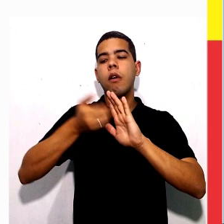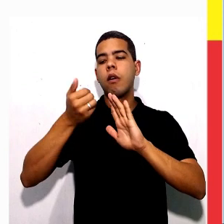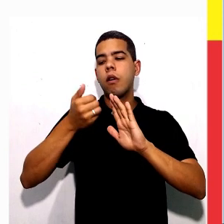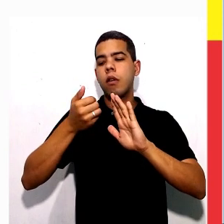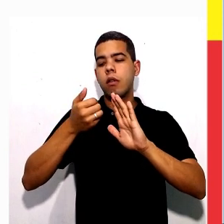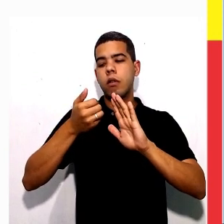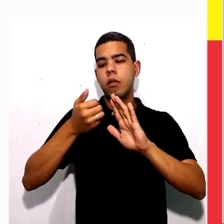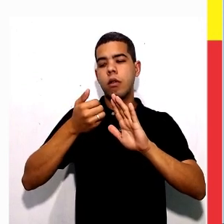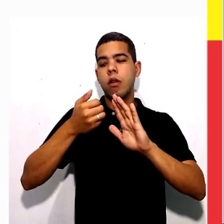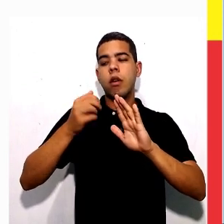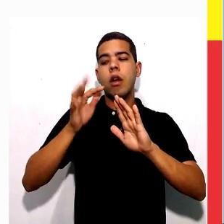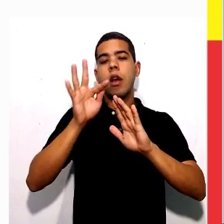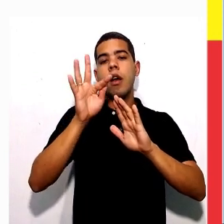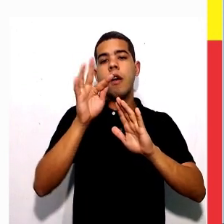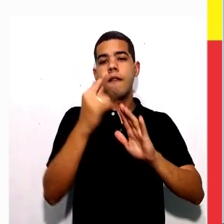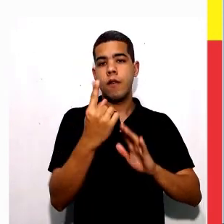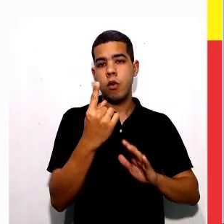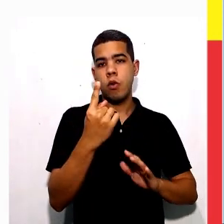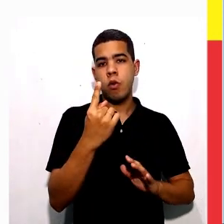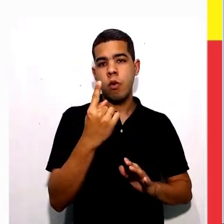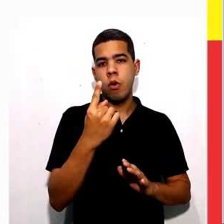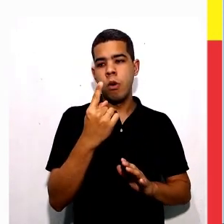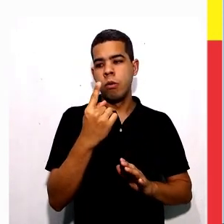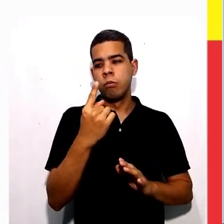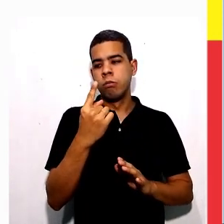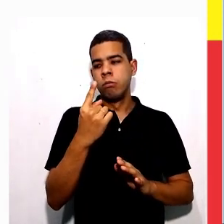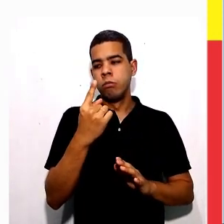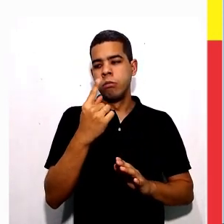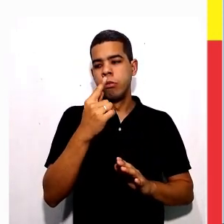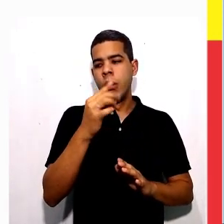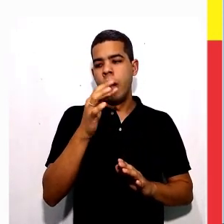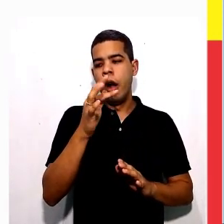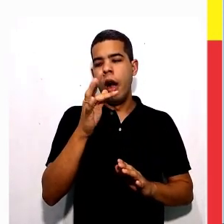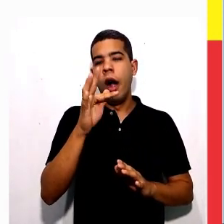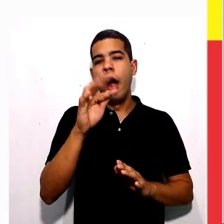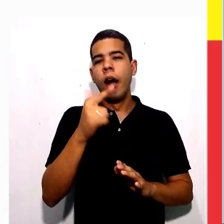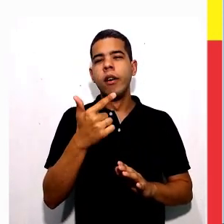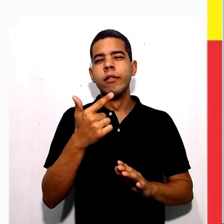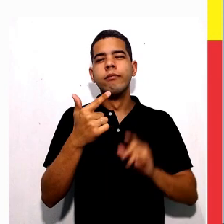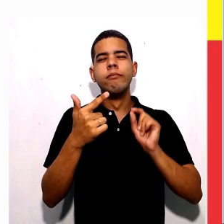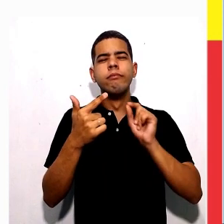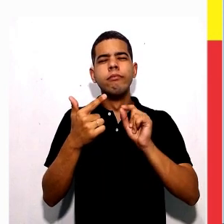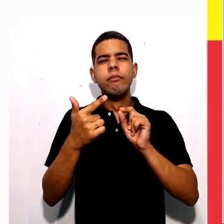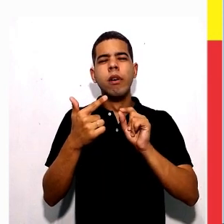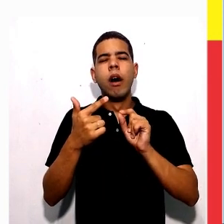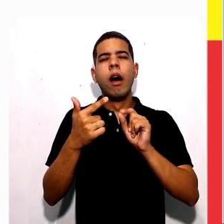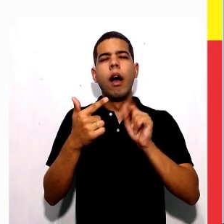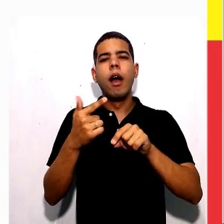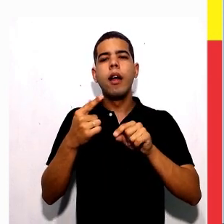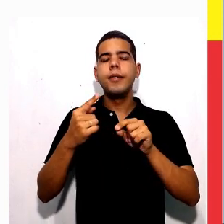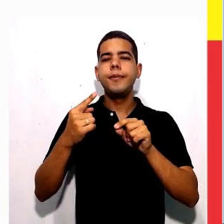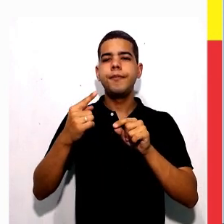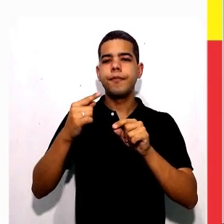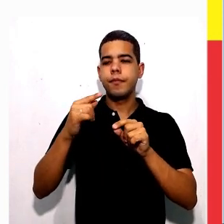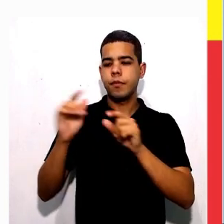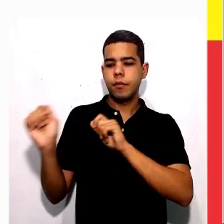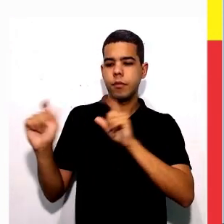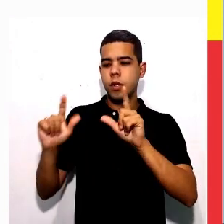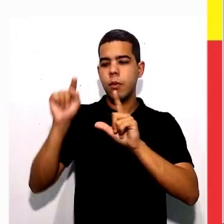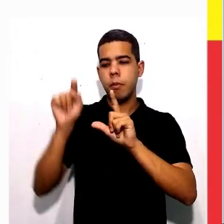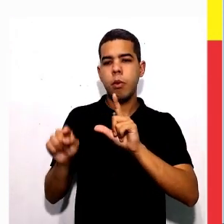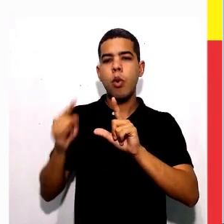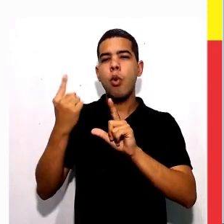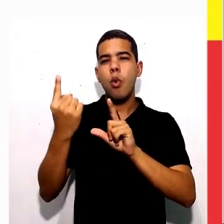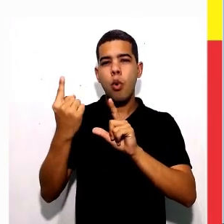coloco a informação dela, que é F1, a figura 1 mais 4. Então, a figura 2 é quem? F1 mais 4 mais